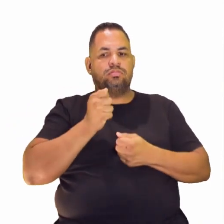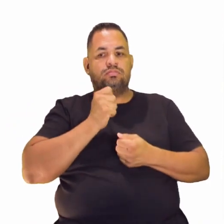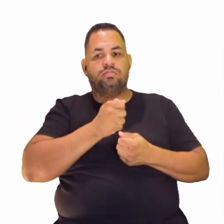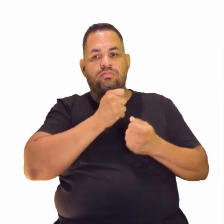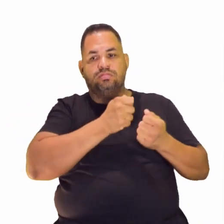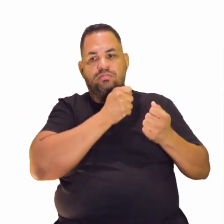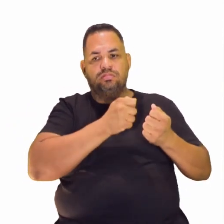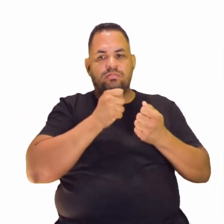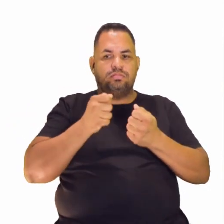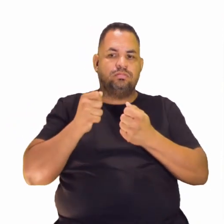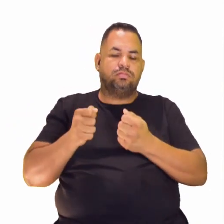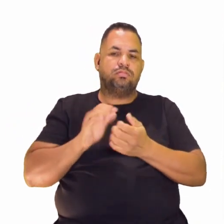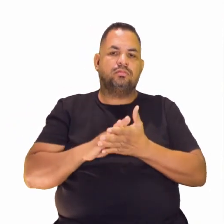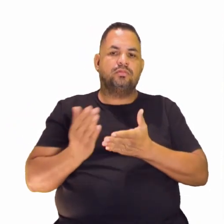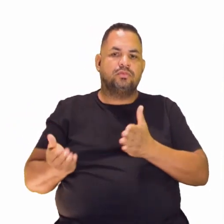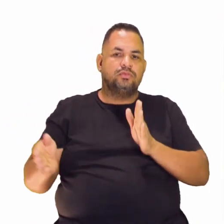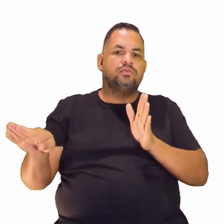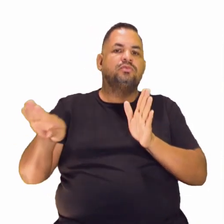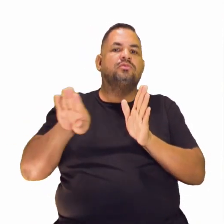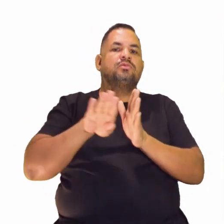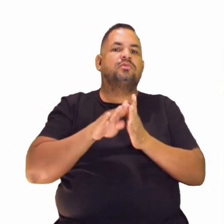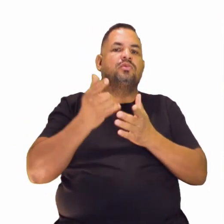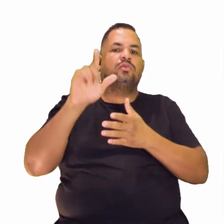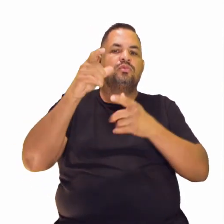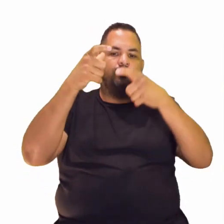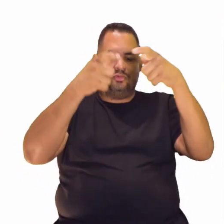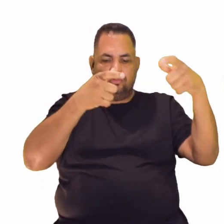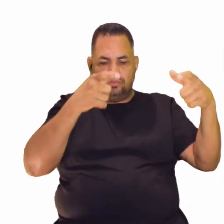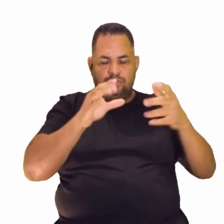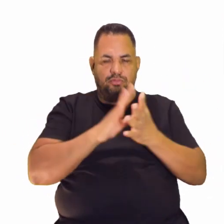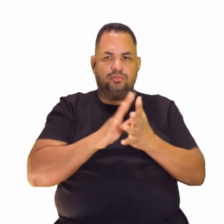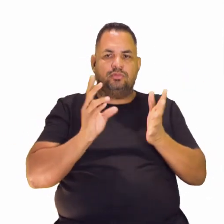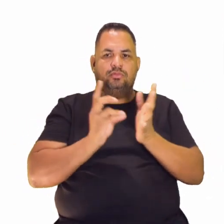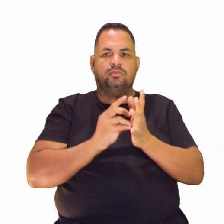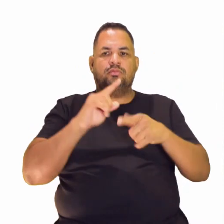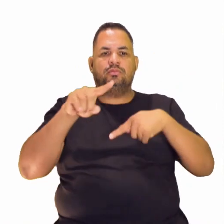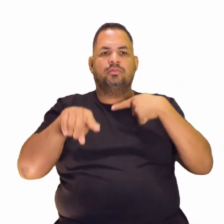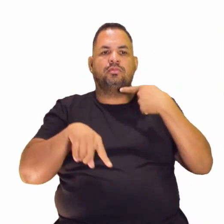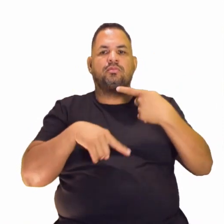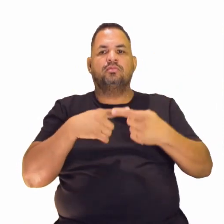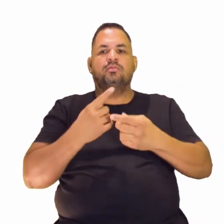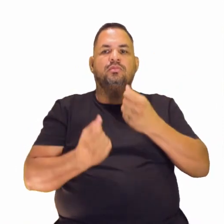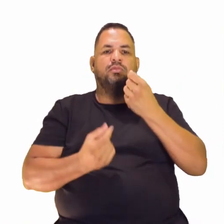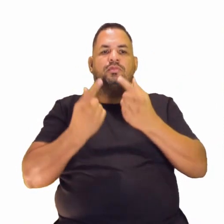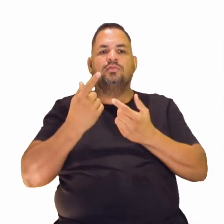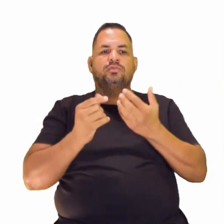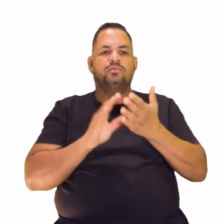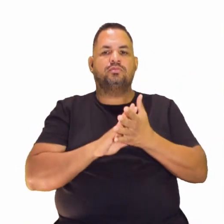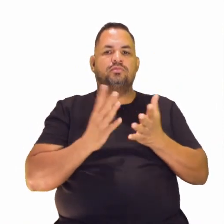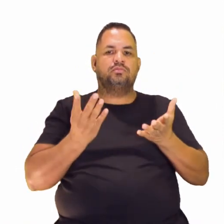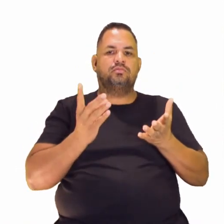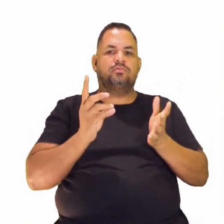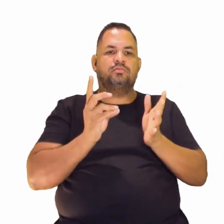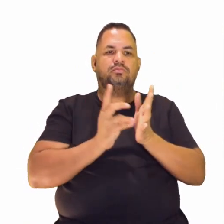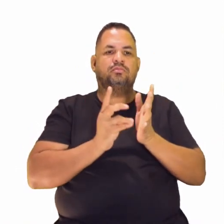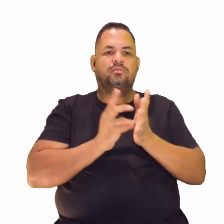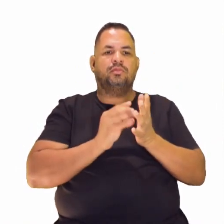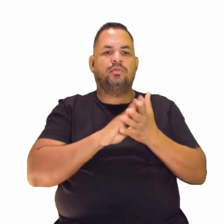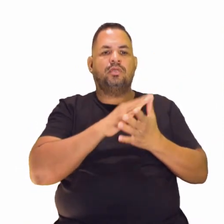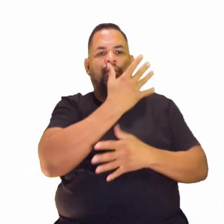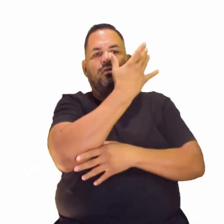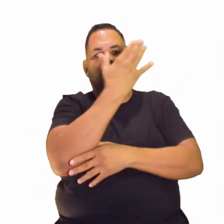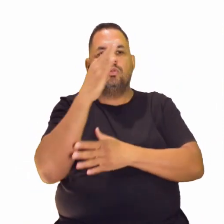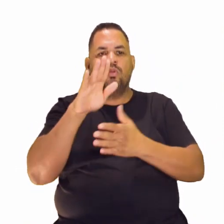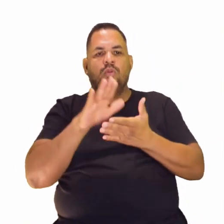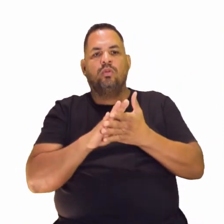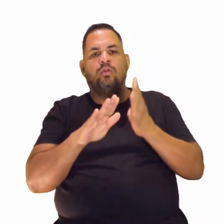chegando mais pessoas, né? Outras etnias. Depois, alguns índios vão ao mato e